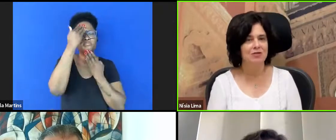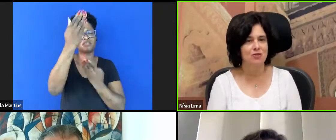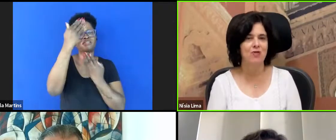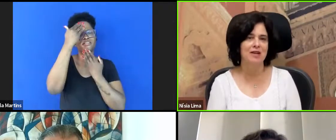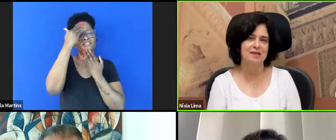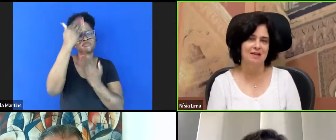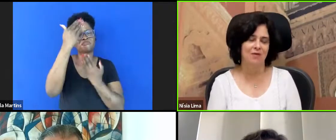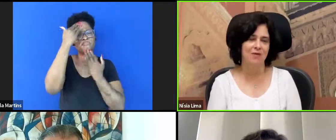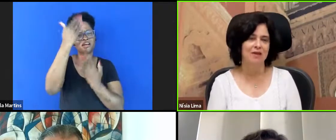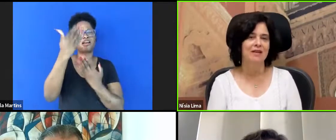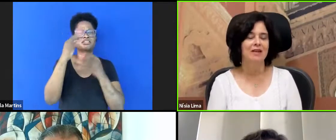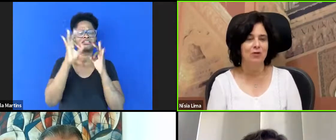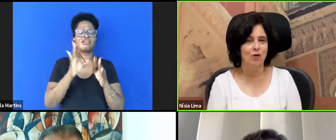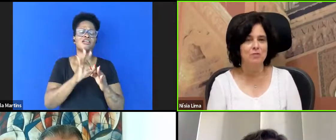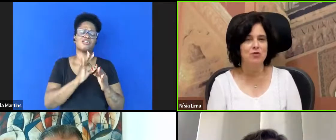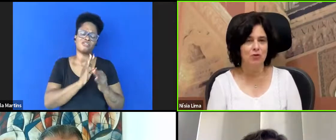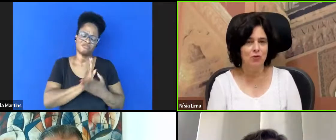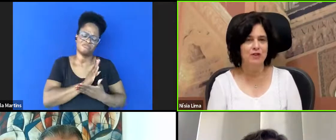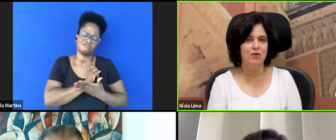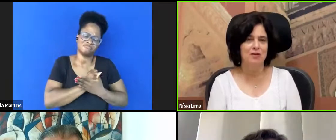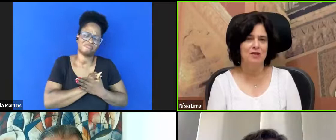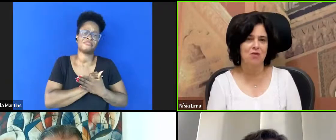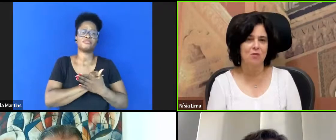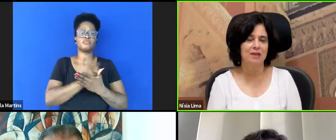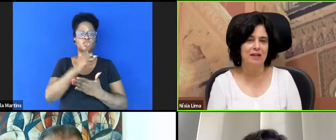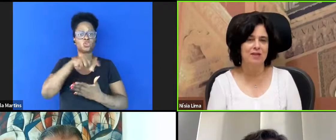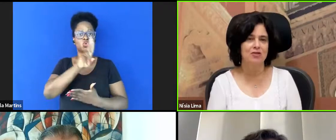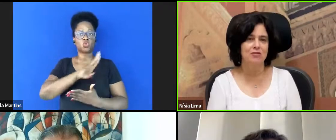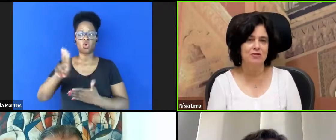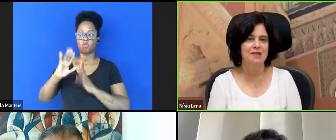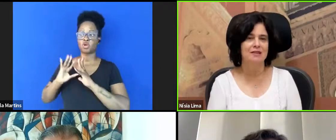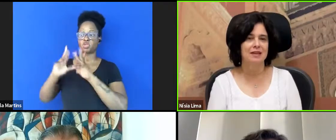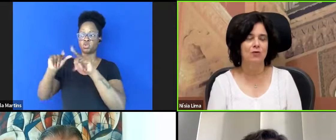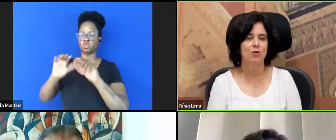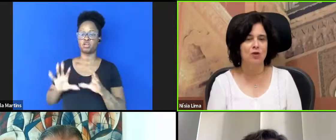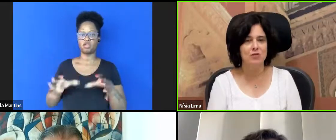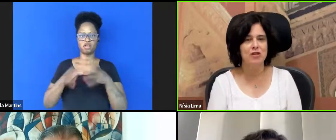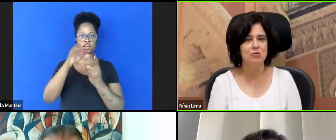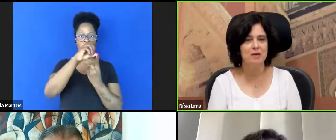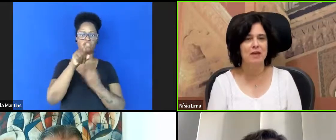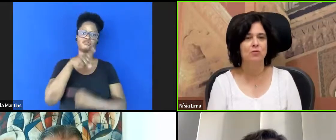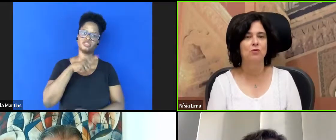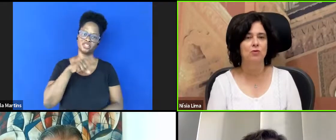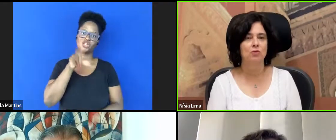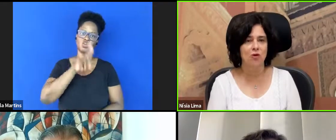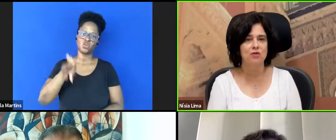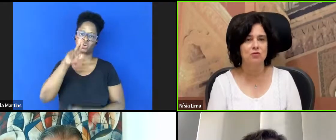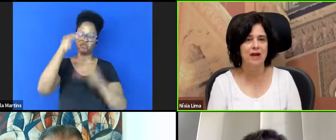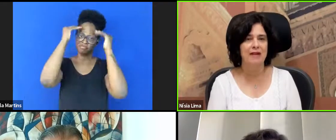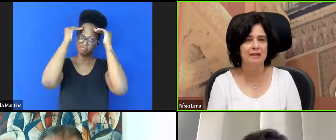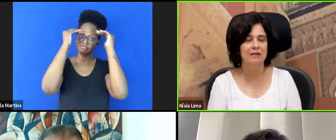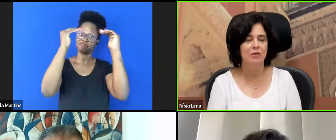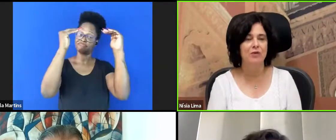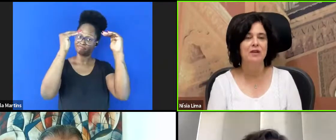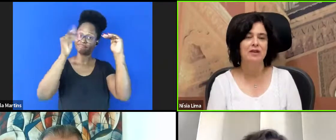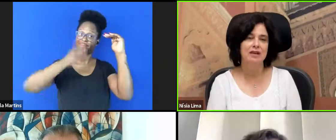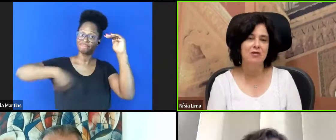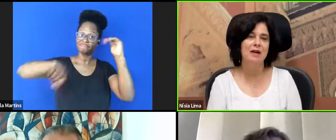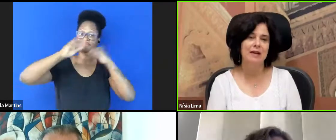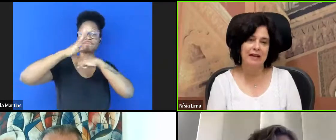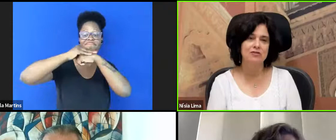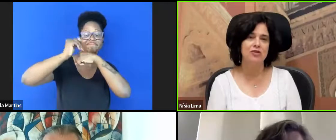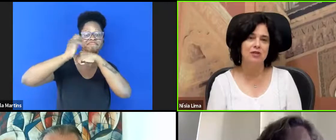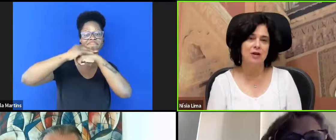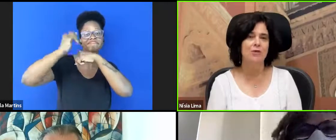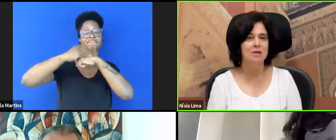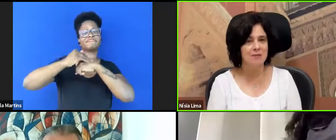muito obrigada de coração, em nome de toda a nossa comunidade. Você tem o nosso respeito, o nosso carinho e